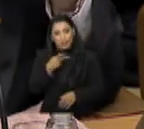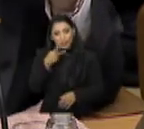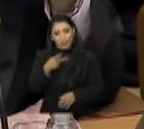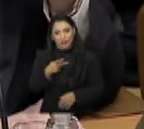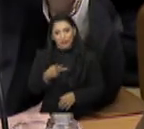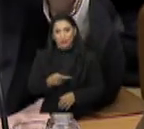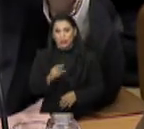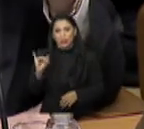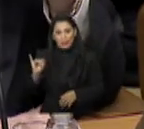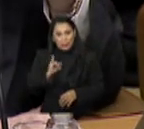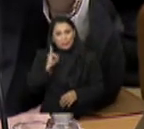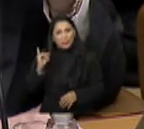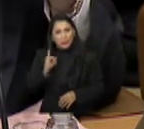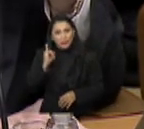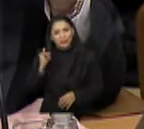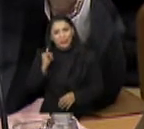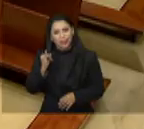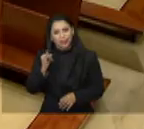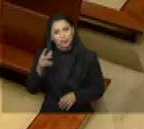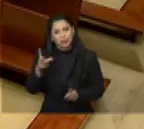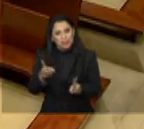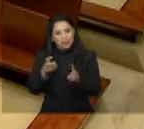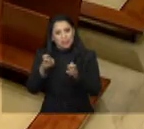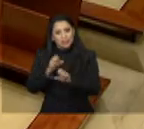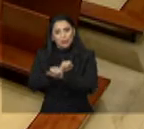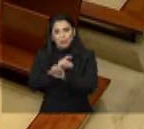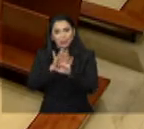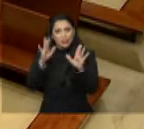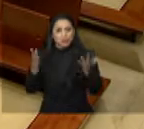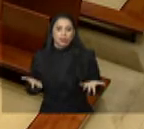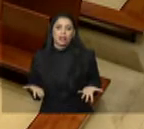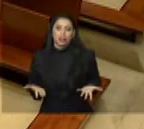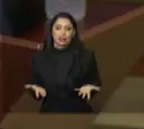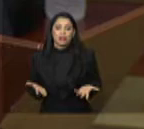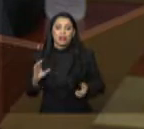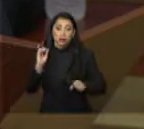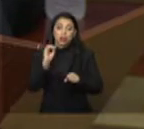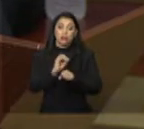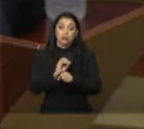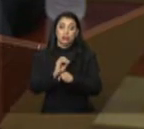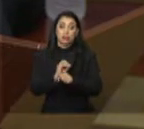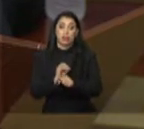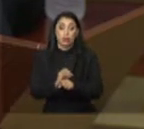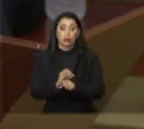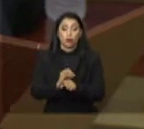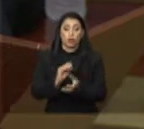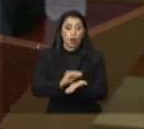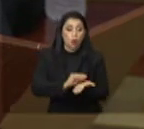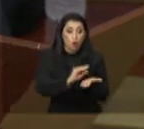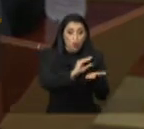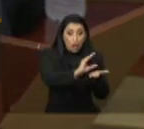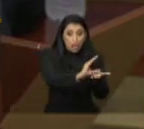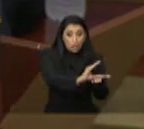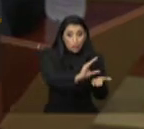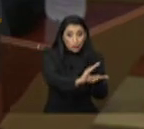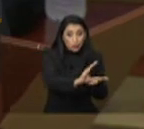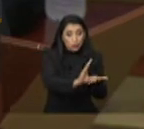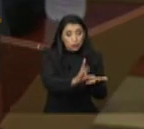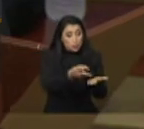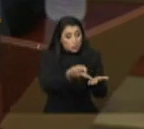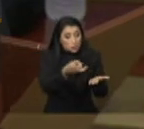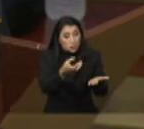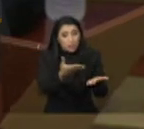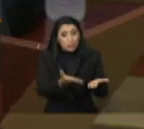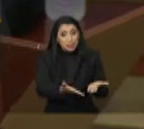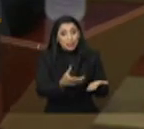de maneira muito Transparente é disso que se cuida alocação de recursos desacompanhado de qualquer evidência quanto